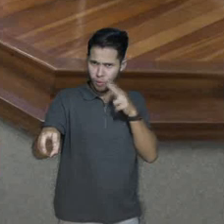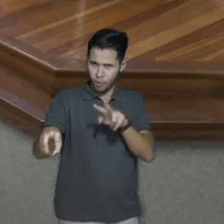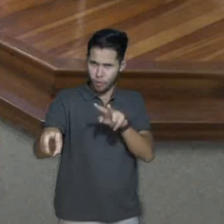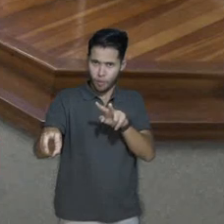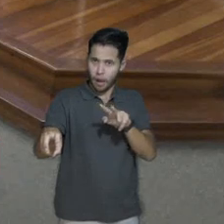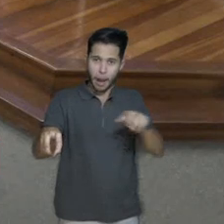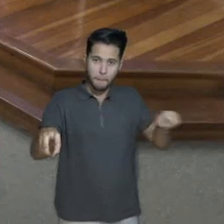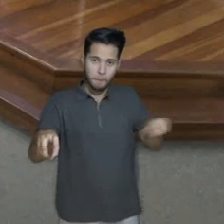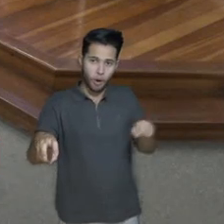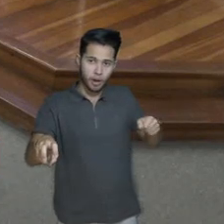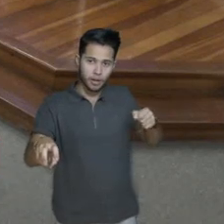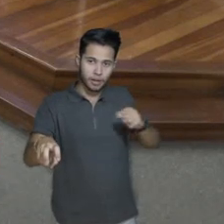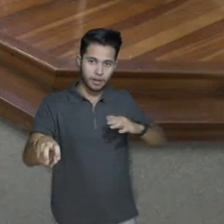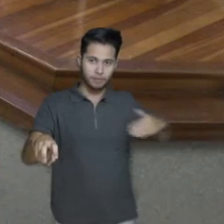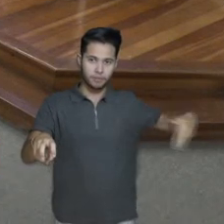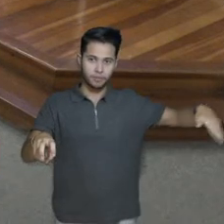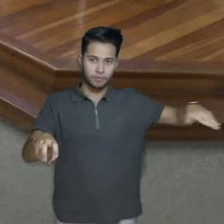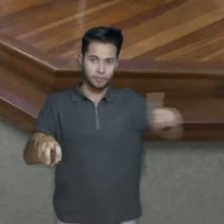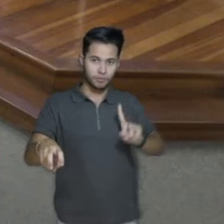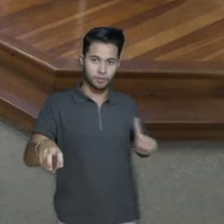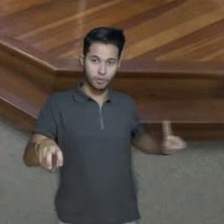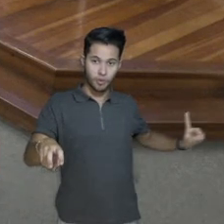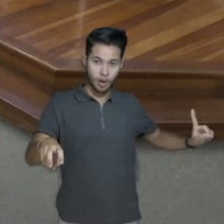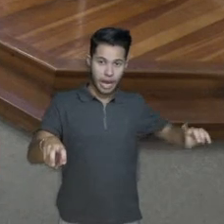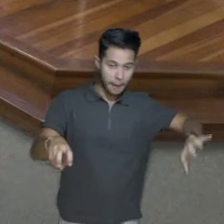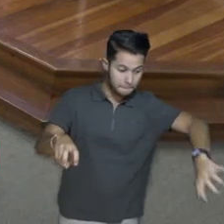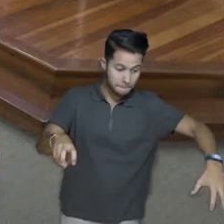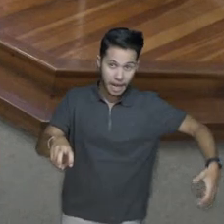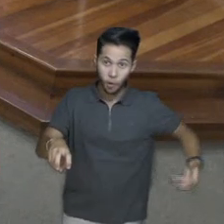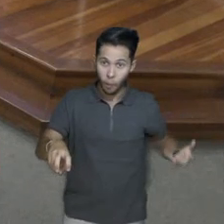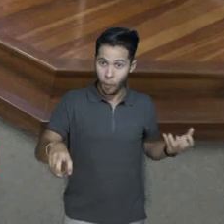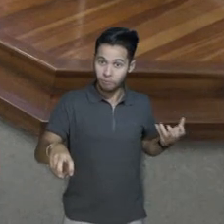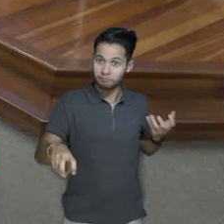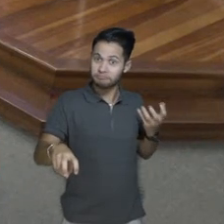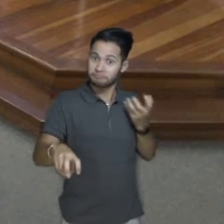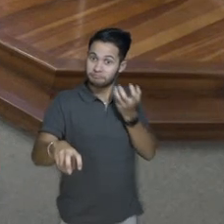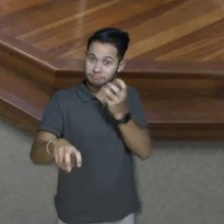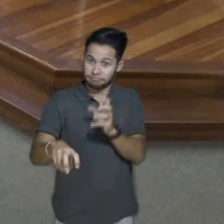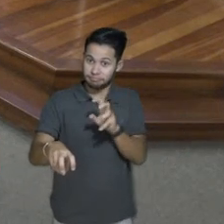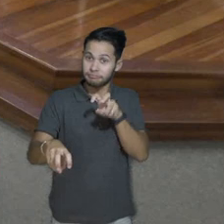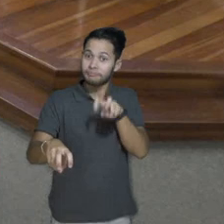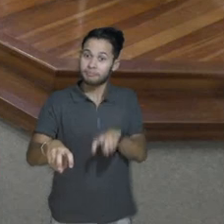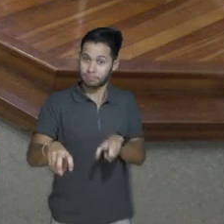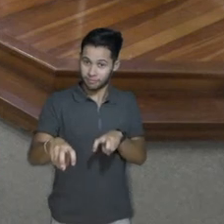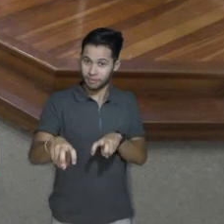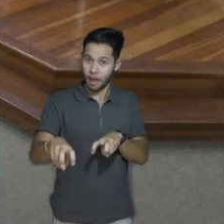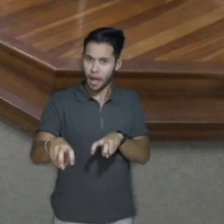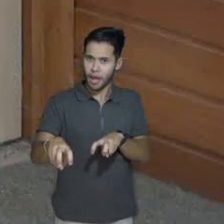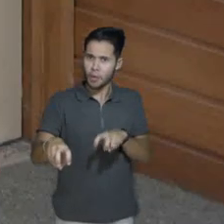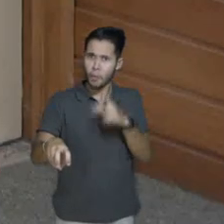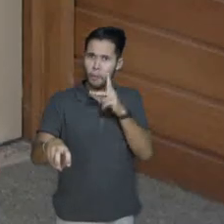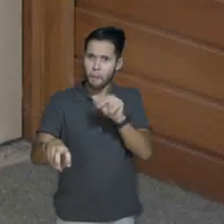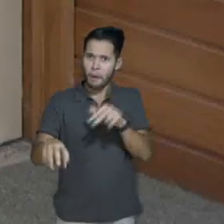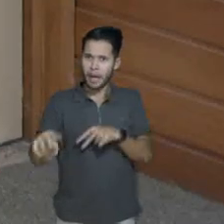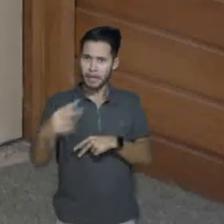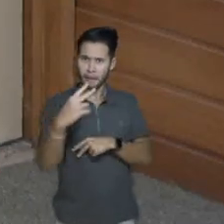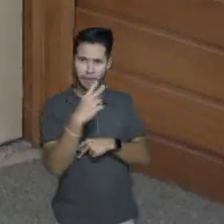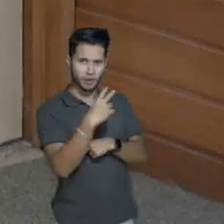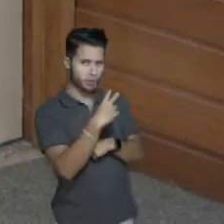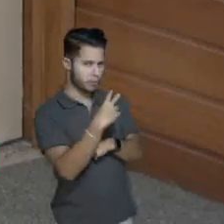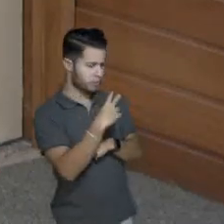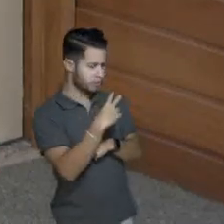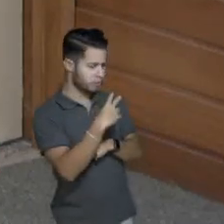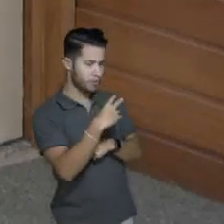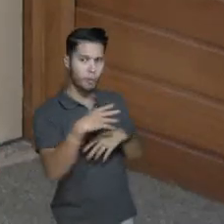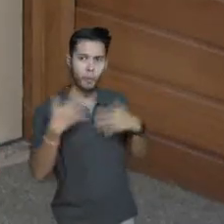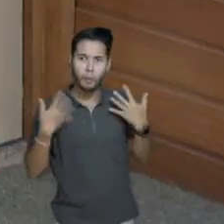para ele ele falou que aquilo ali foi uma pancada nele assim hum o gesto dela disse tudo e ele nunca mais jogou o